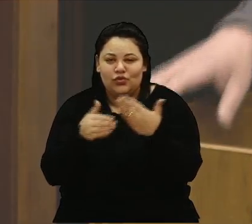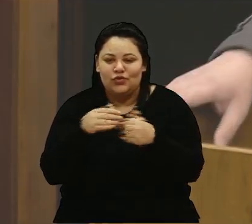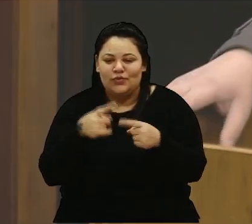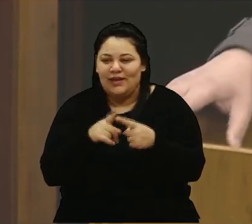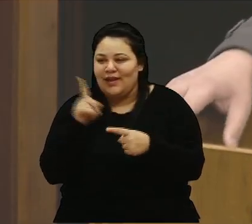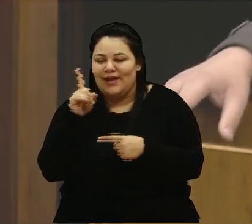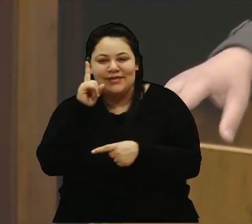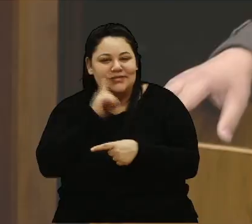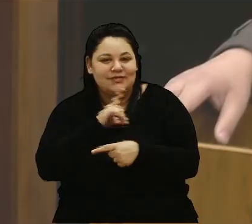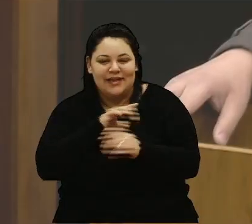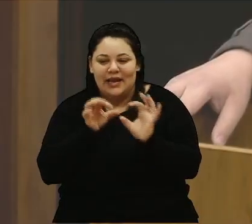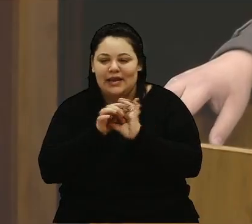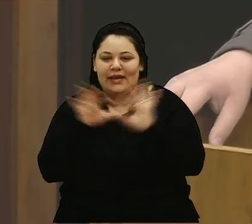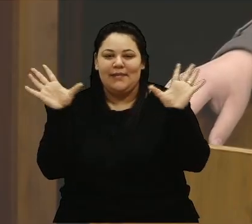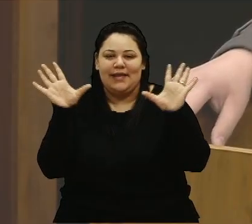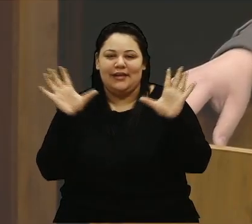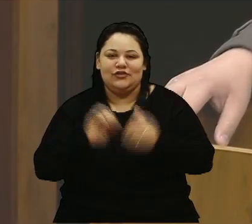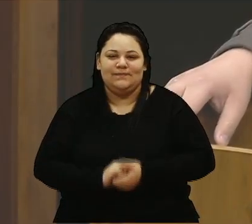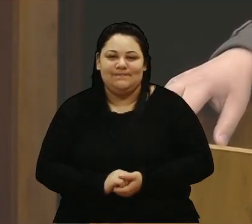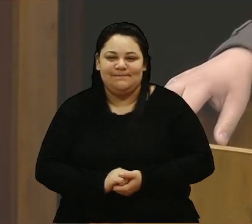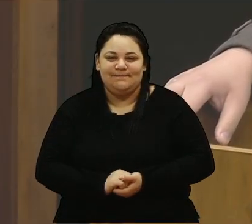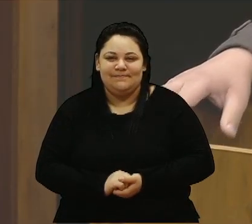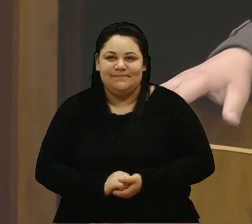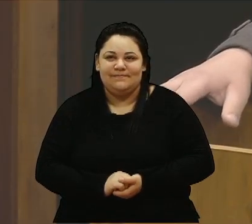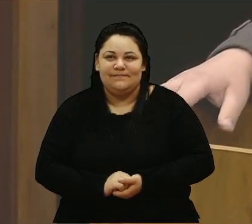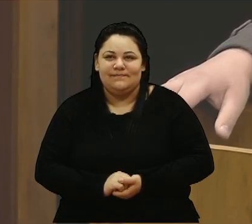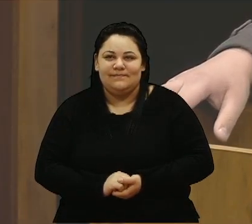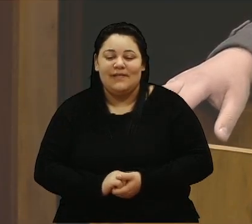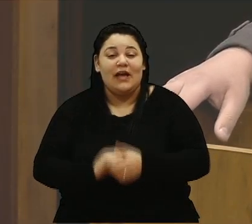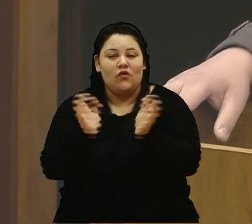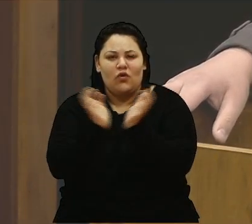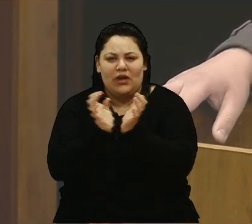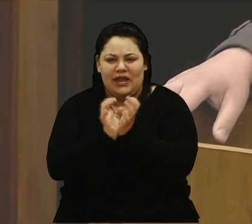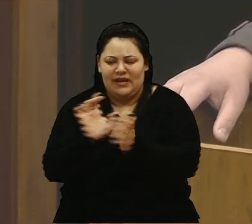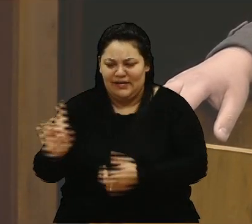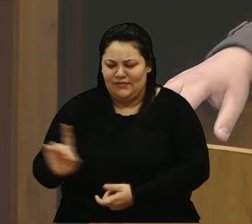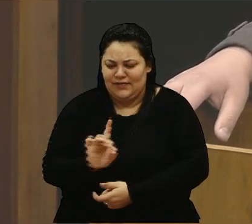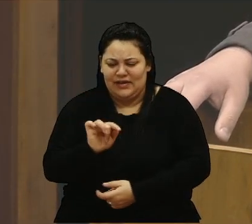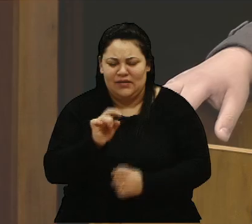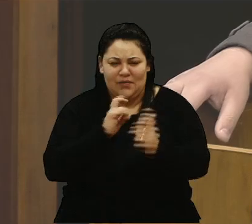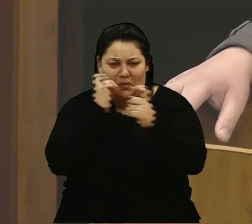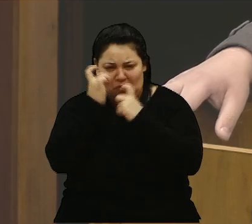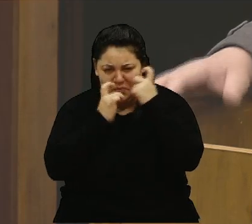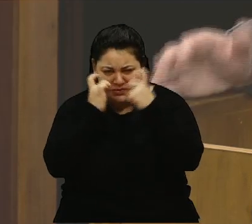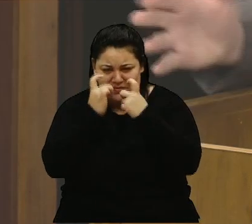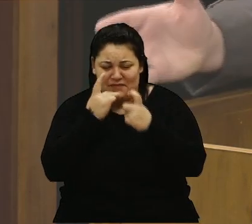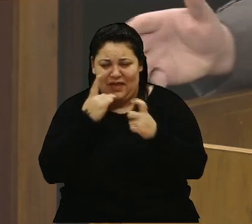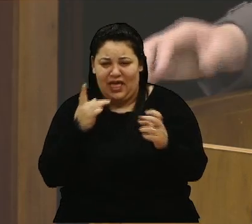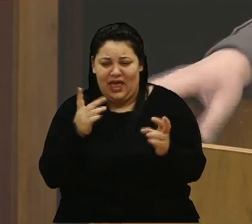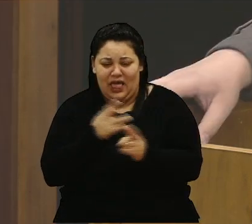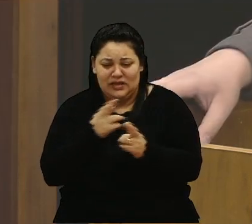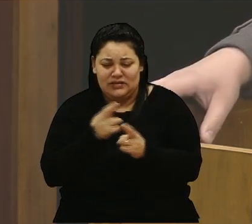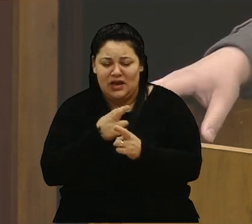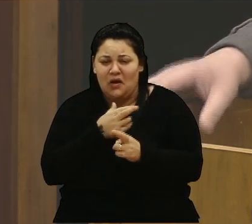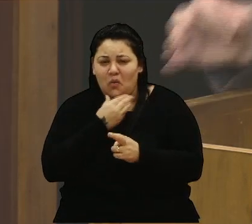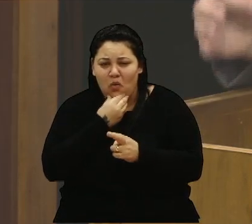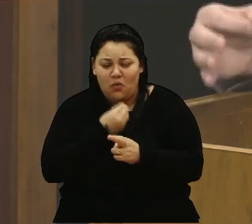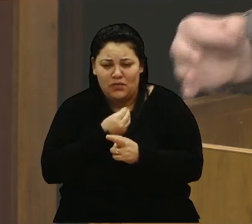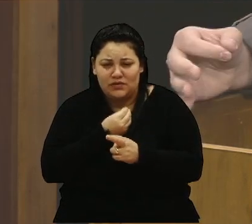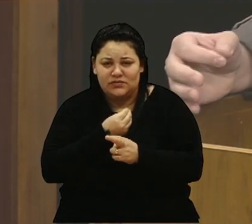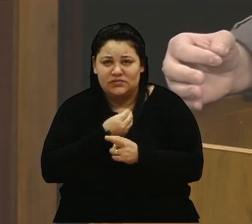lugar de liberdade de expressão. E aí, quando um colega vem manifestar uma preocupação que diz respeito aos homens,